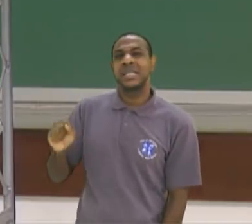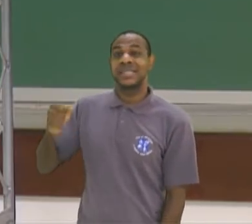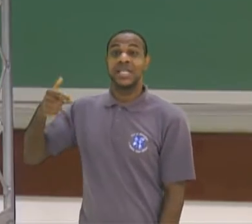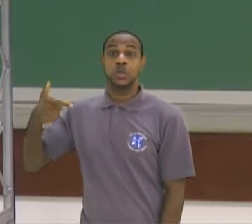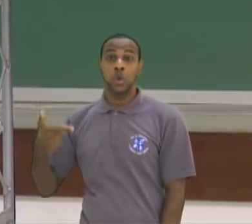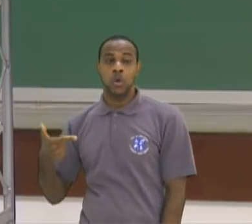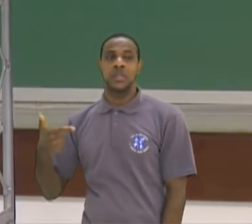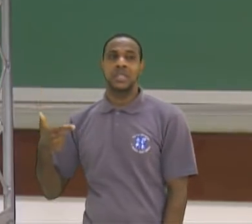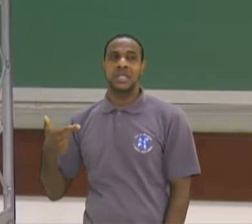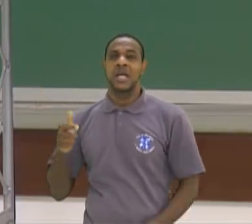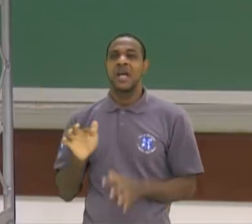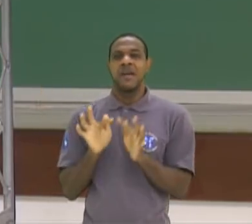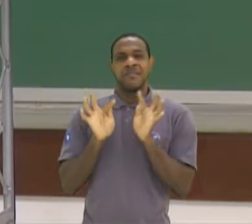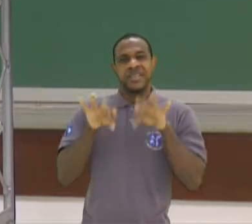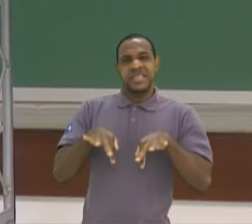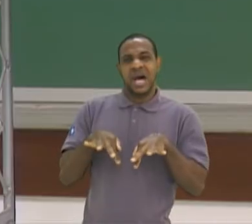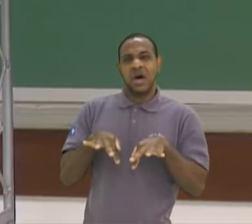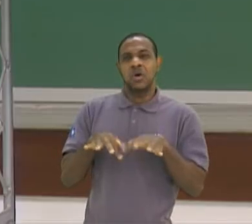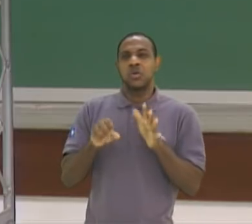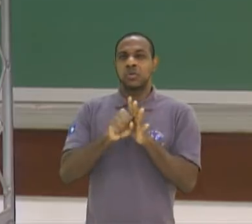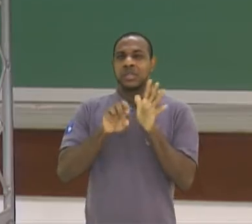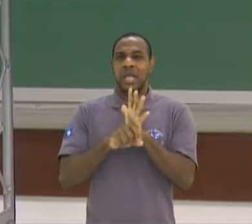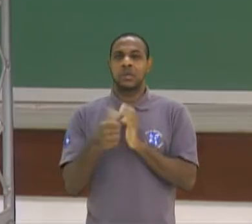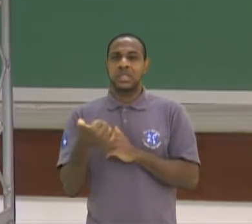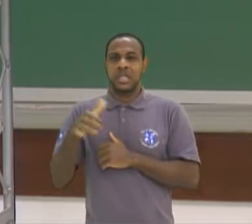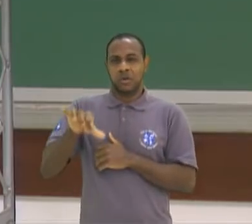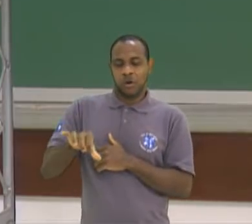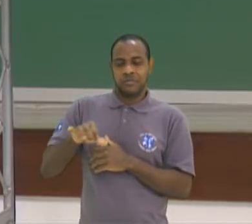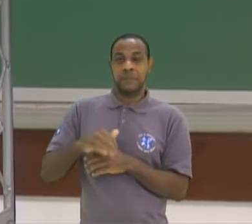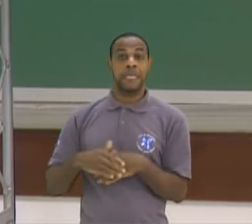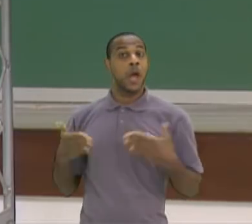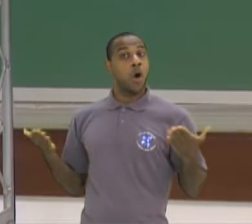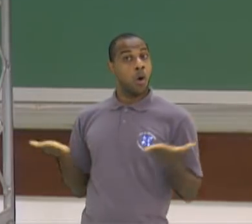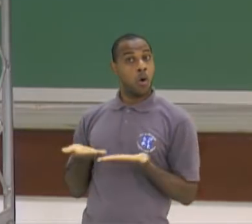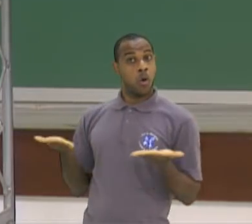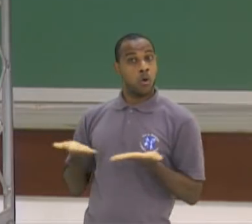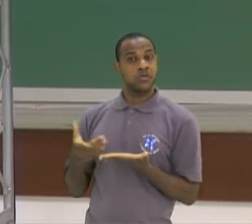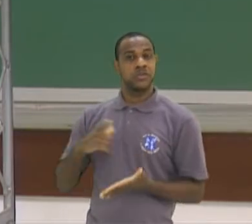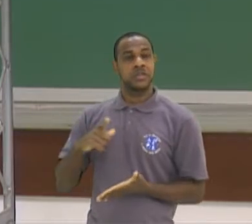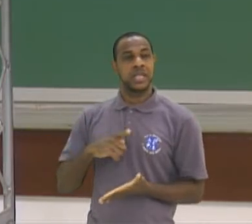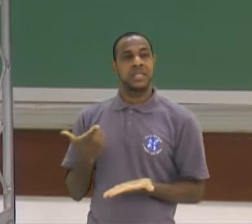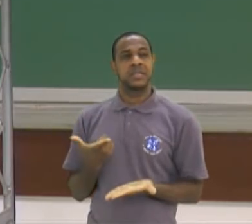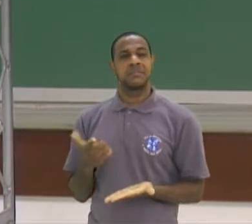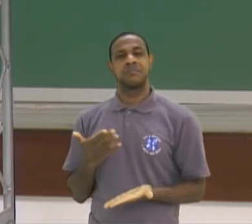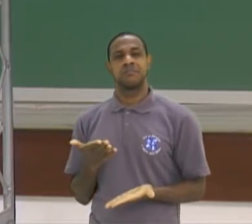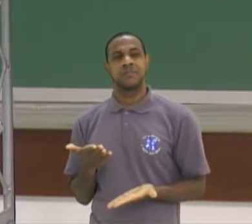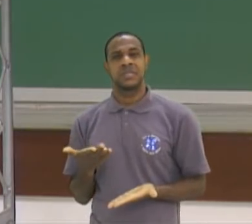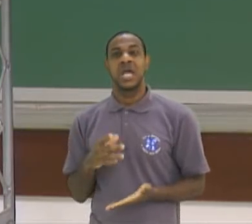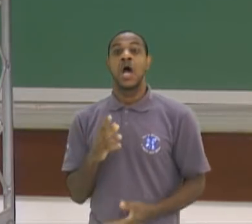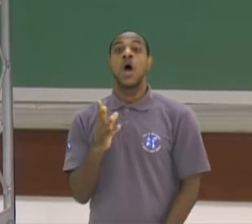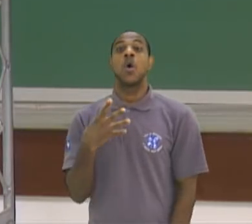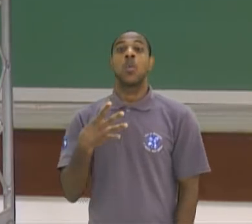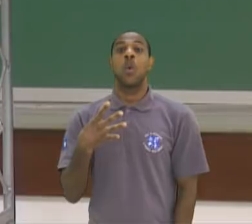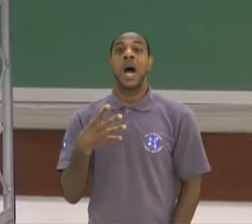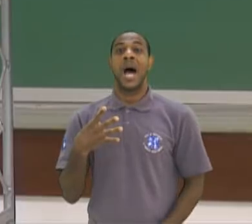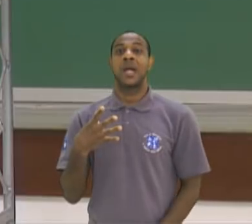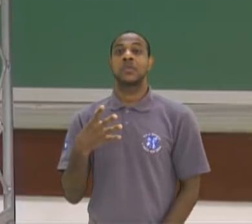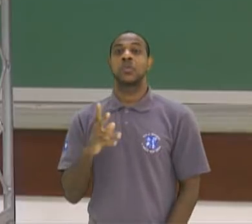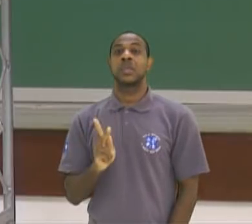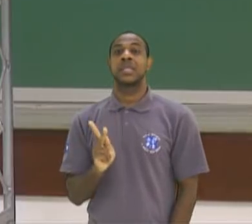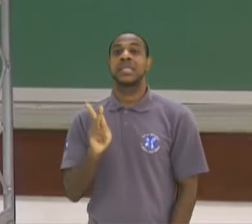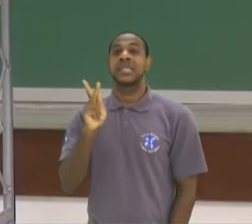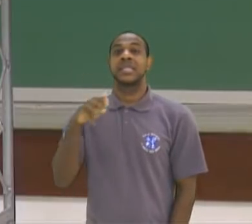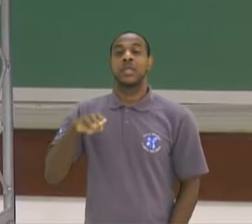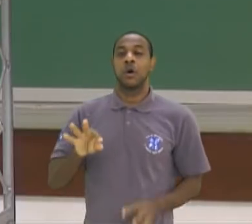1882, final do século XIX. Atualmente, essa mina tem cerca de 4,3 km